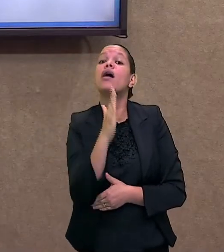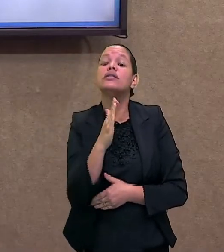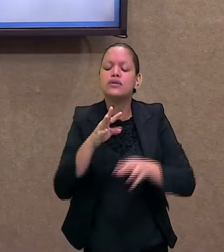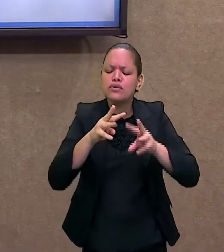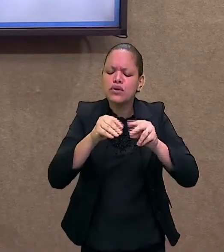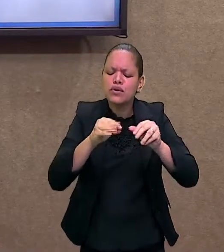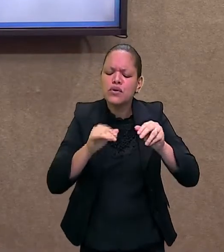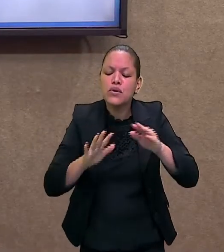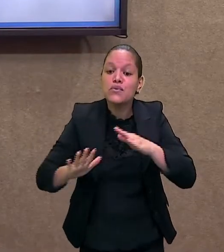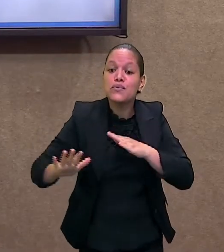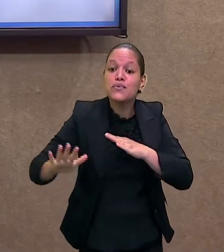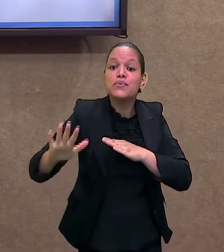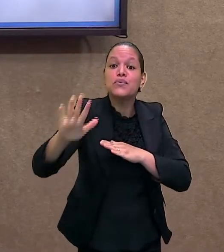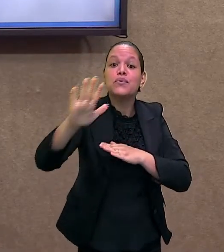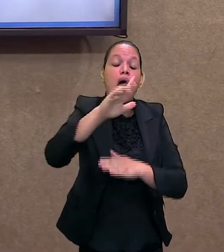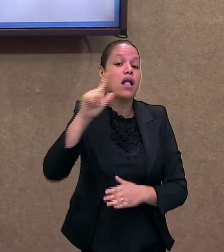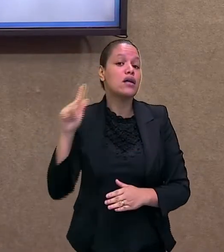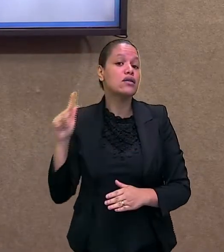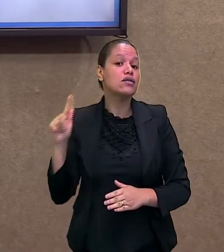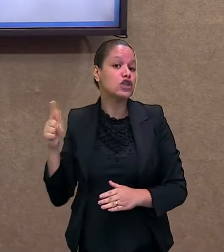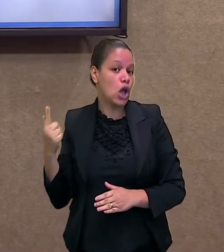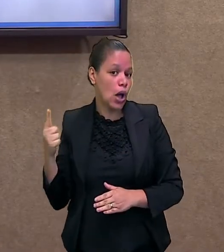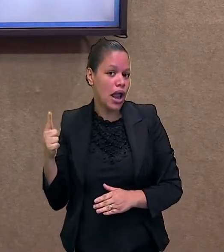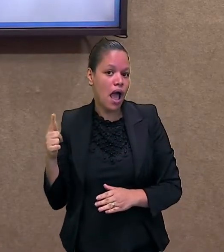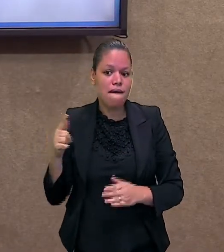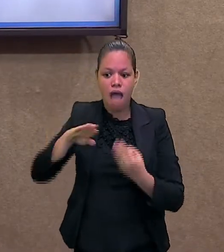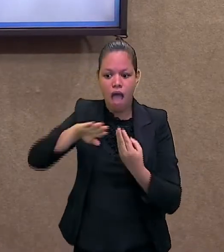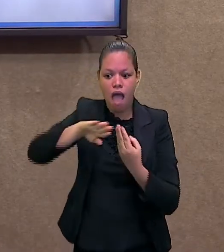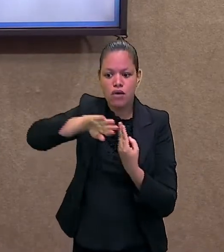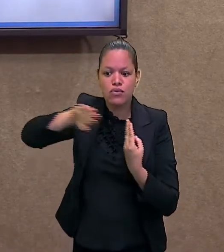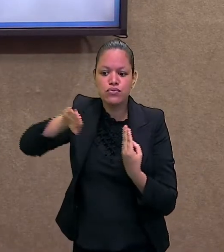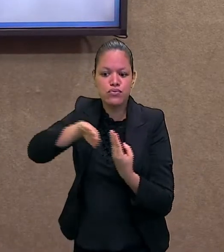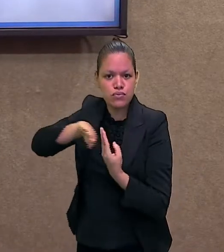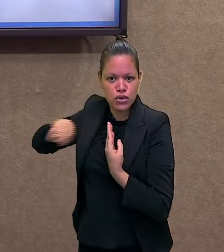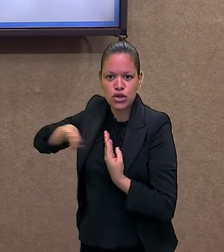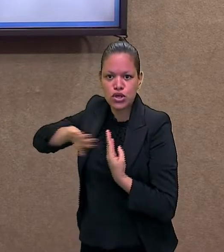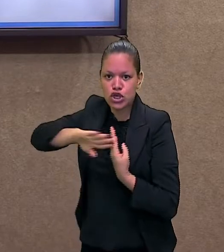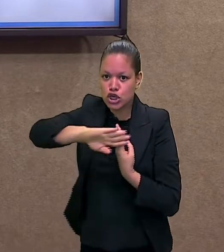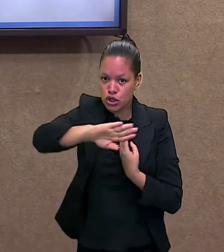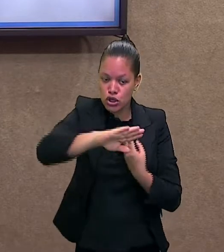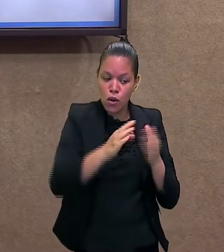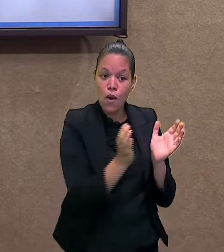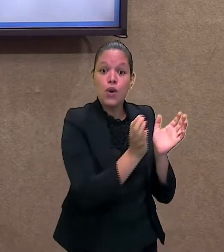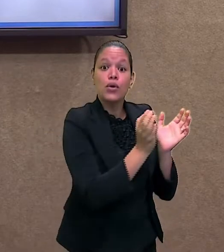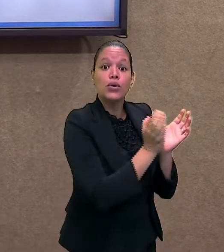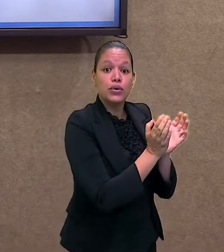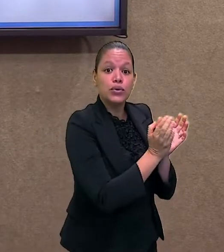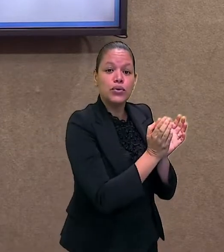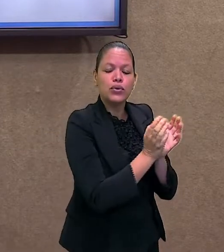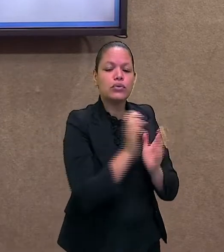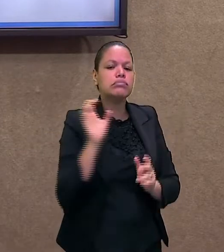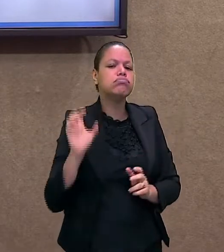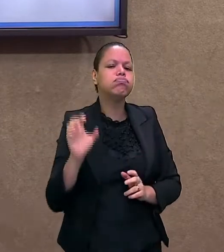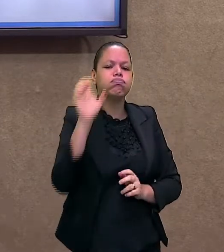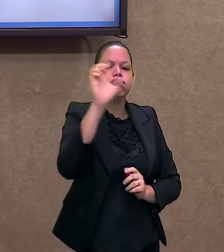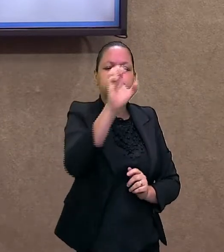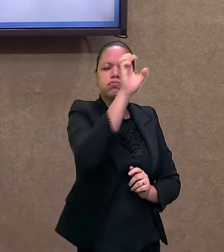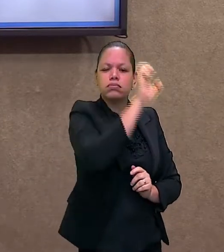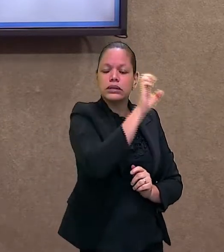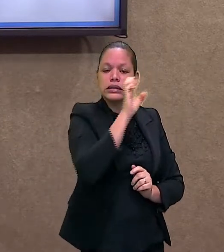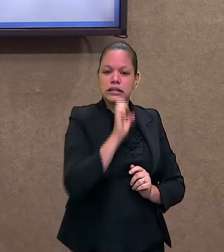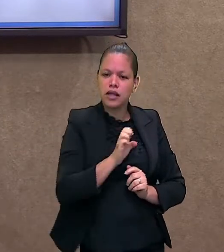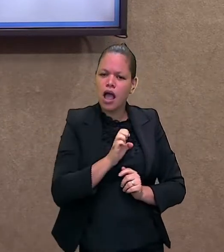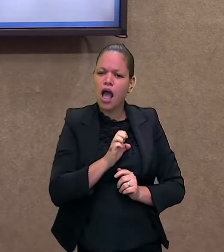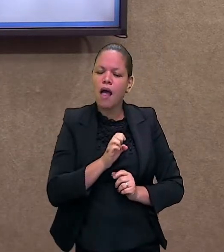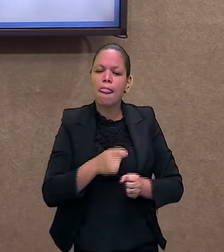é dividido em regiões, estados, cidades, bairros, as